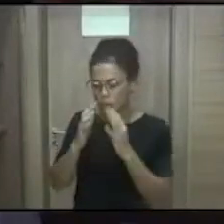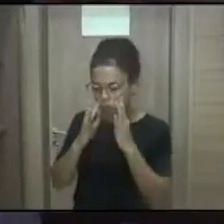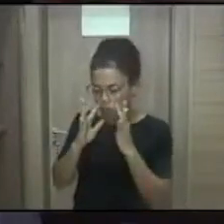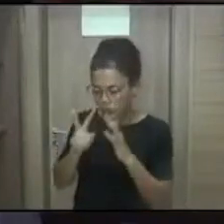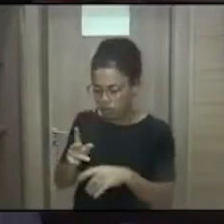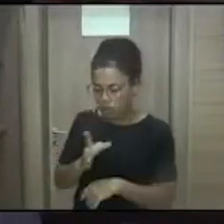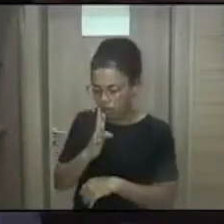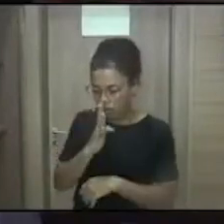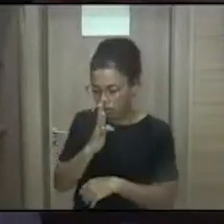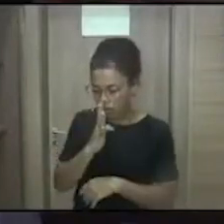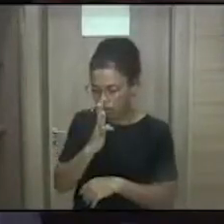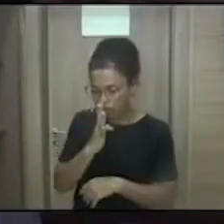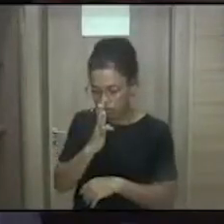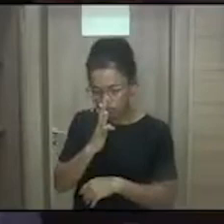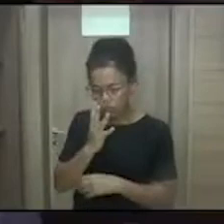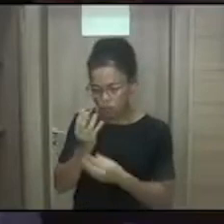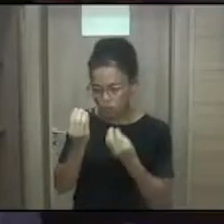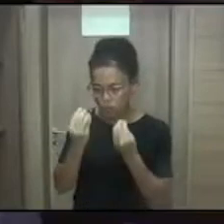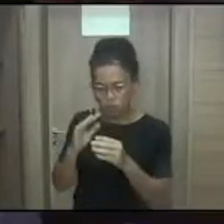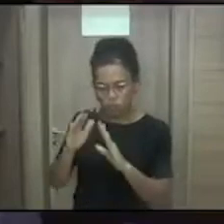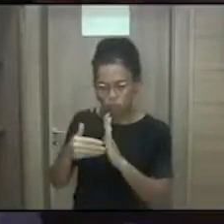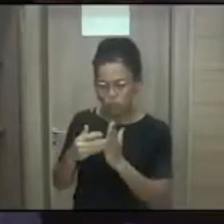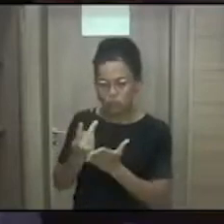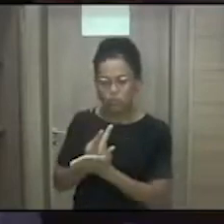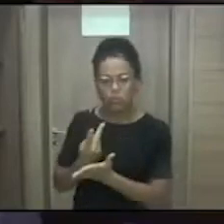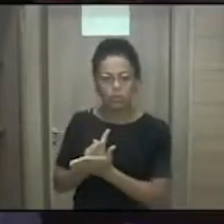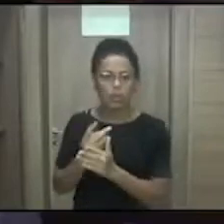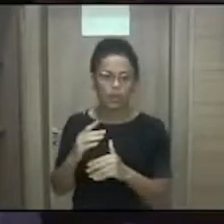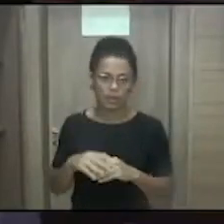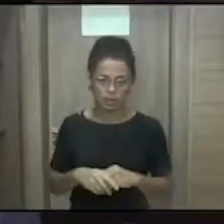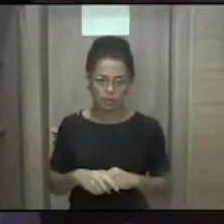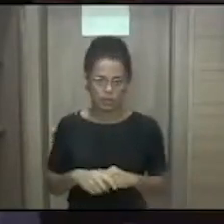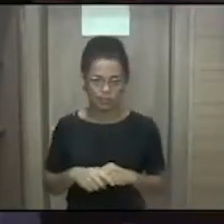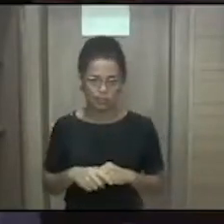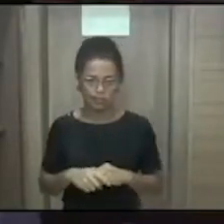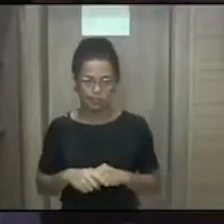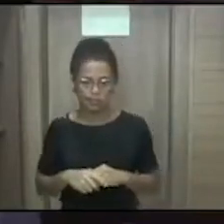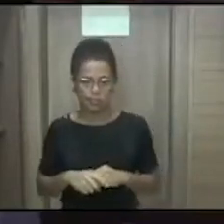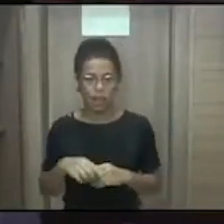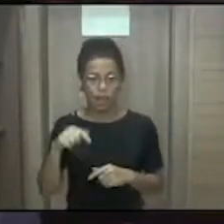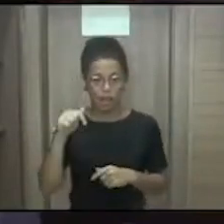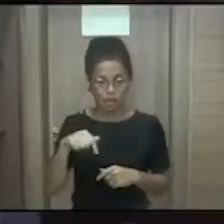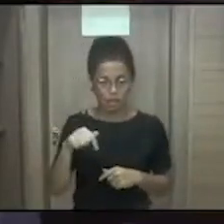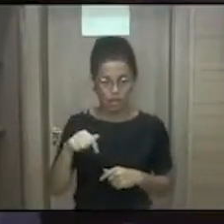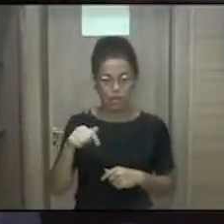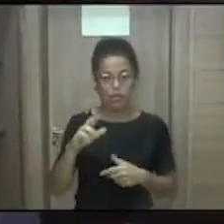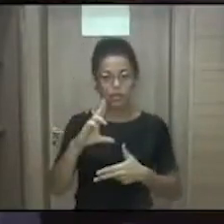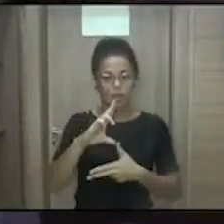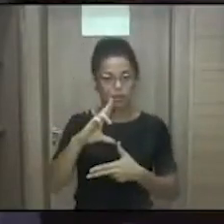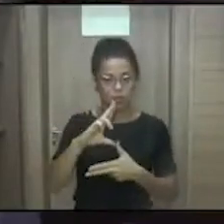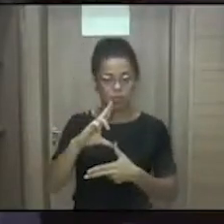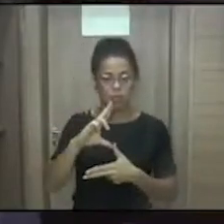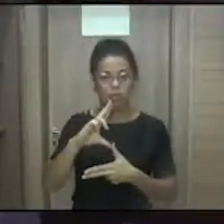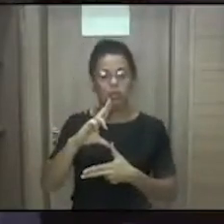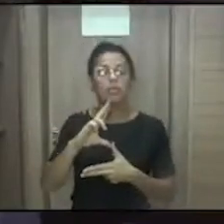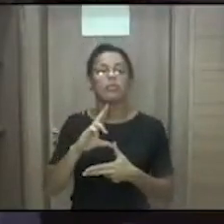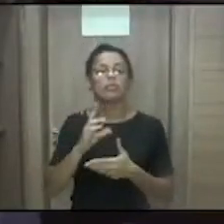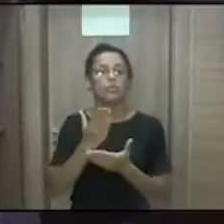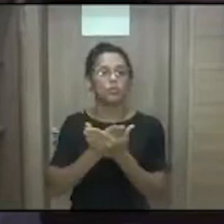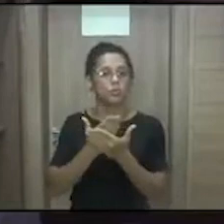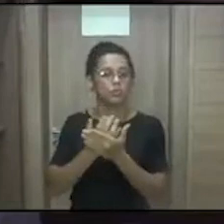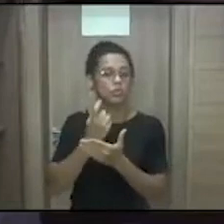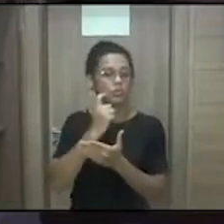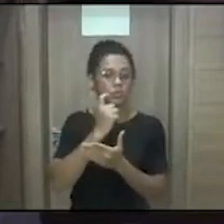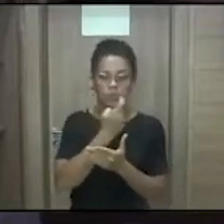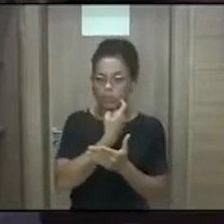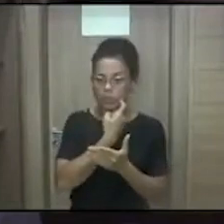falei, meu Deus, está tudo errado. E mesmo aqui na Faculdade de Odontologia, na UFBA, nós sabemos disso, mesmo com o esforço que